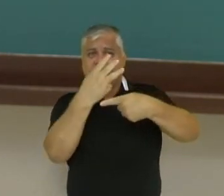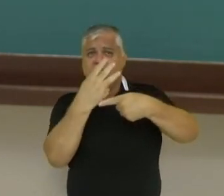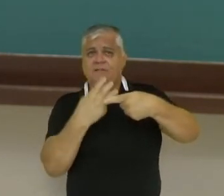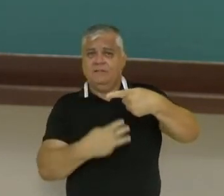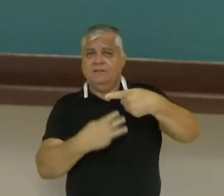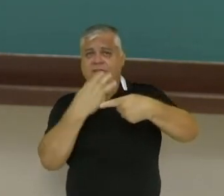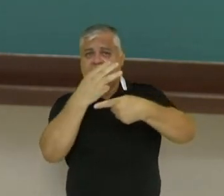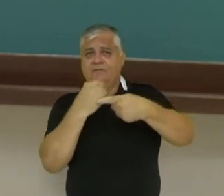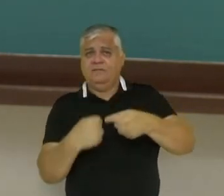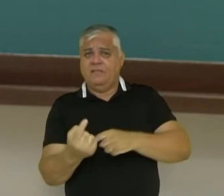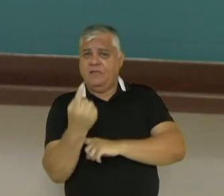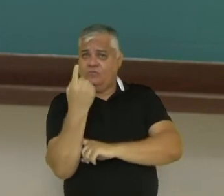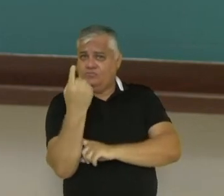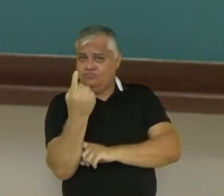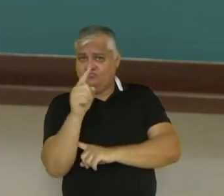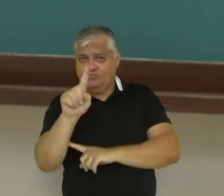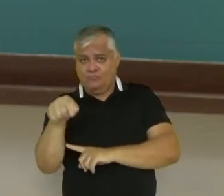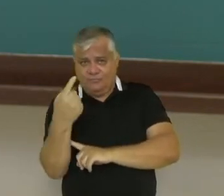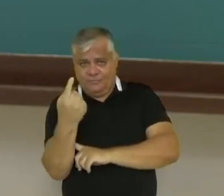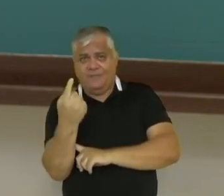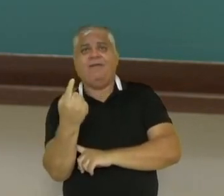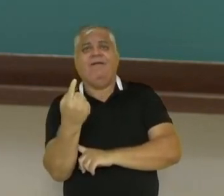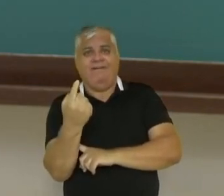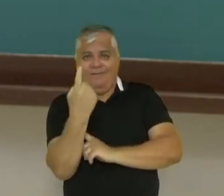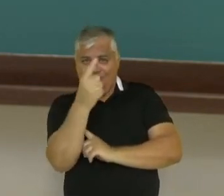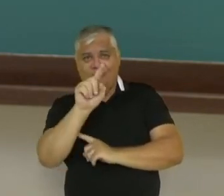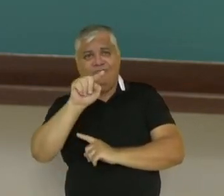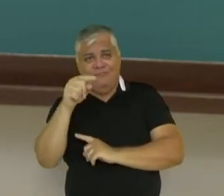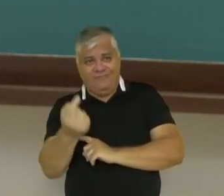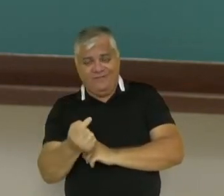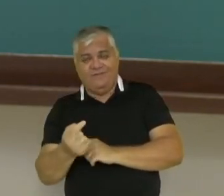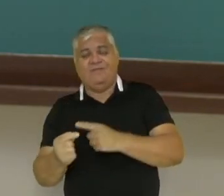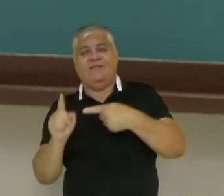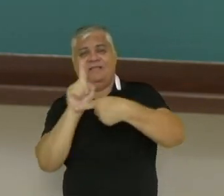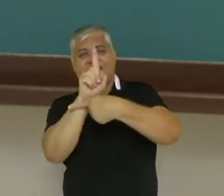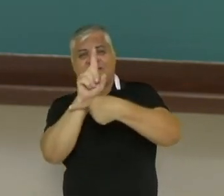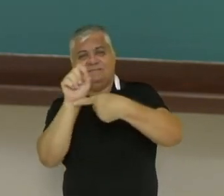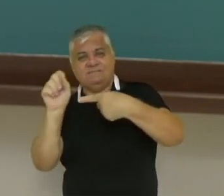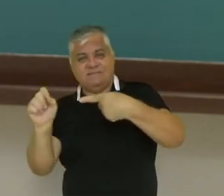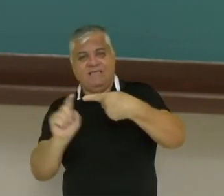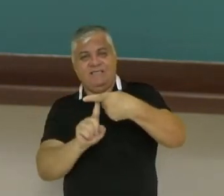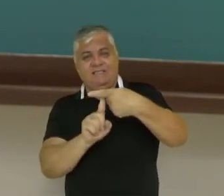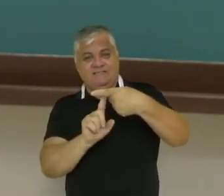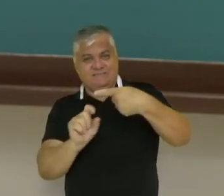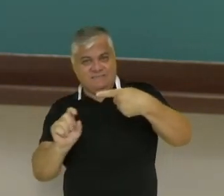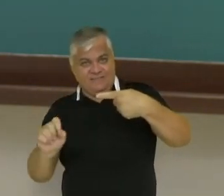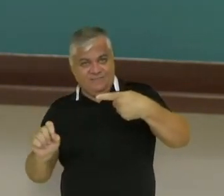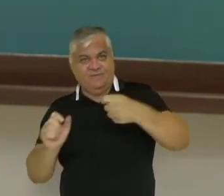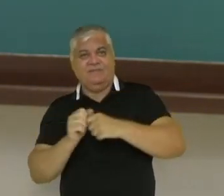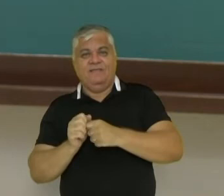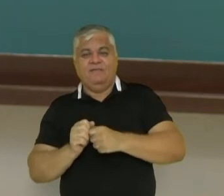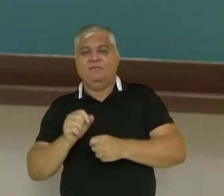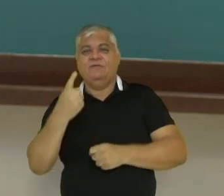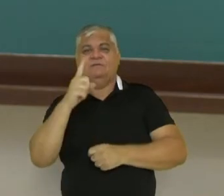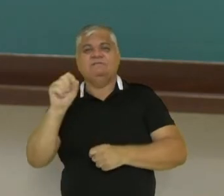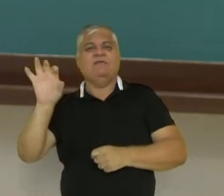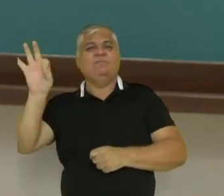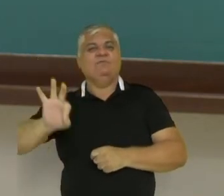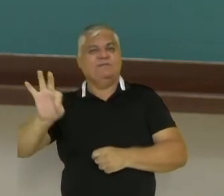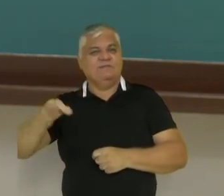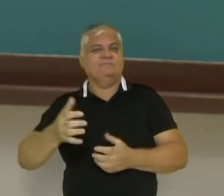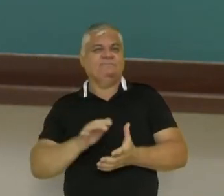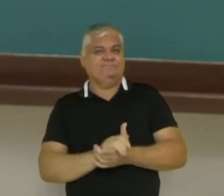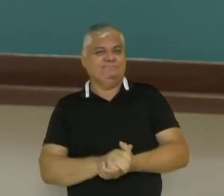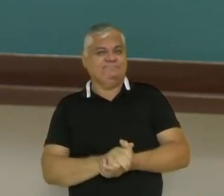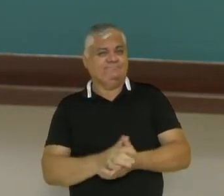dividido por 3 é a fração, decimal é 1, a fração centesimal 100, total